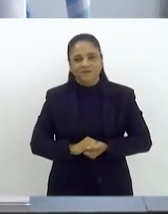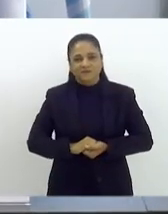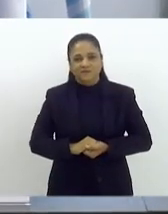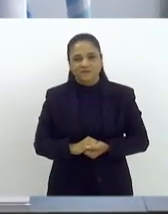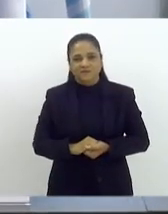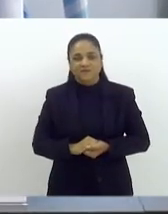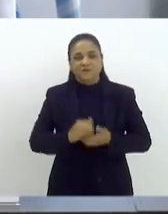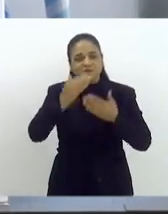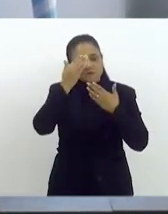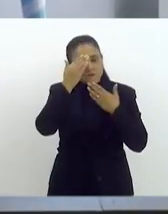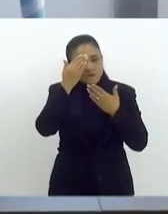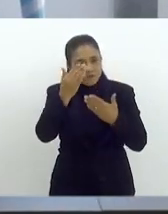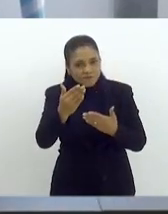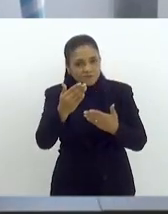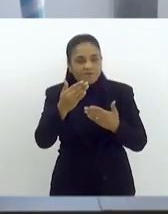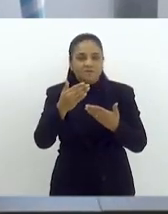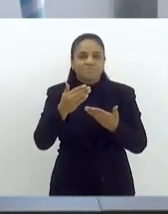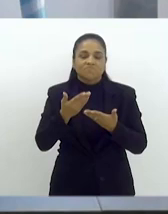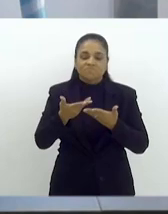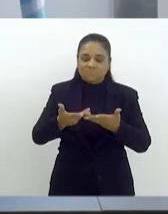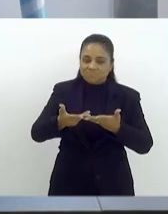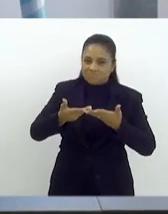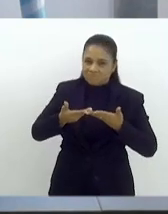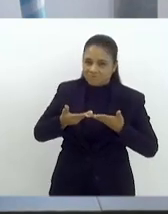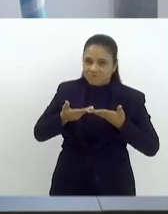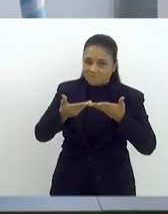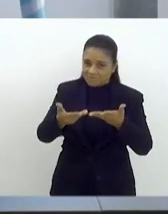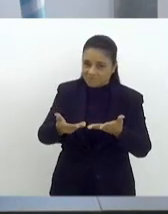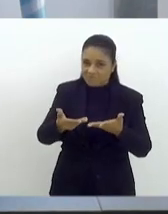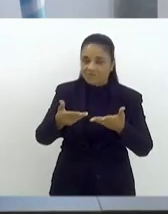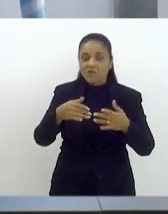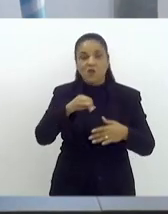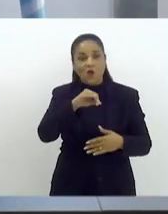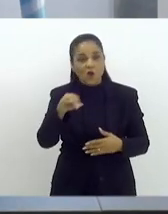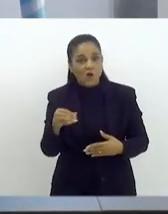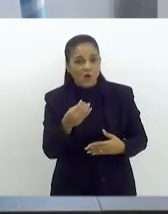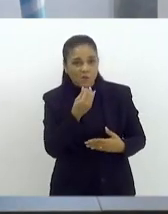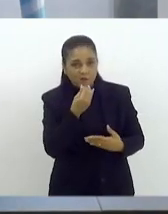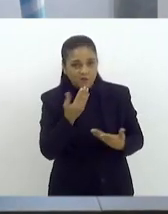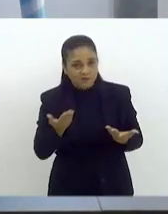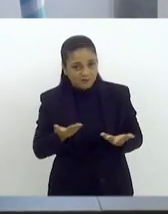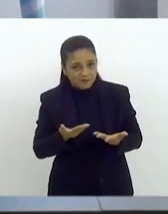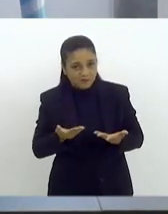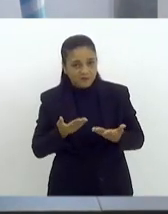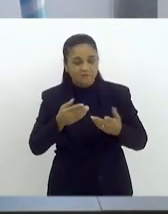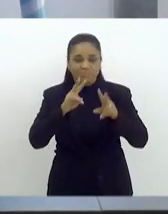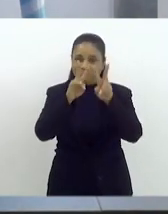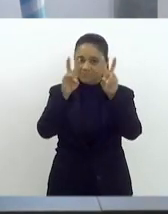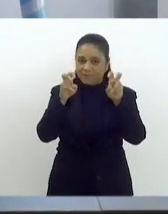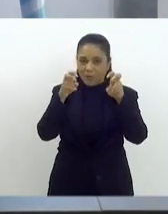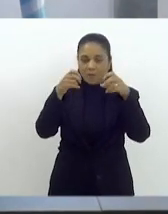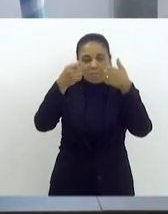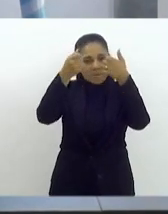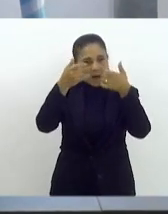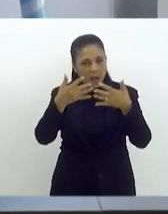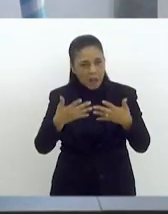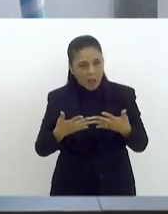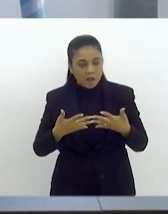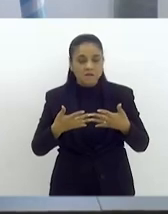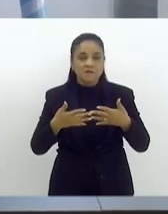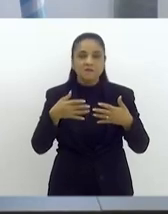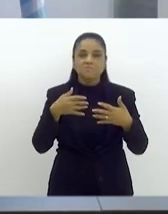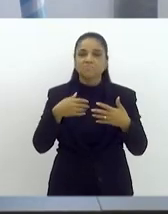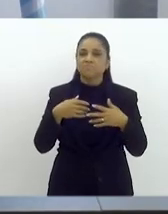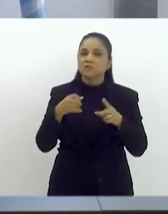muito obrigada inicialmente pelo convite pela oportunidade de estar aqui discorrendo sobre esse tema que é um tema